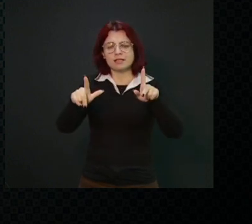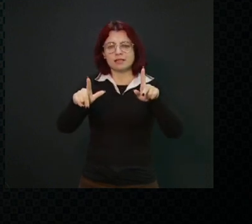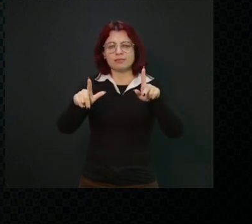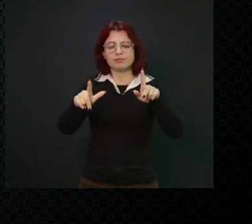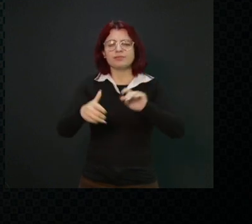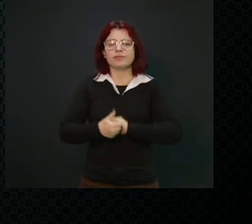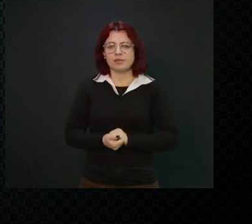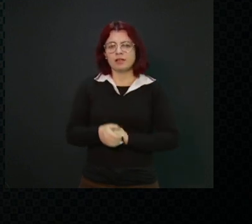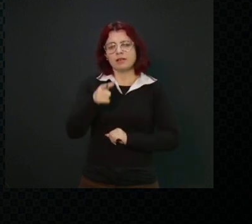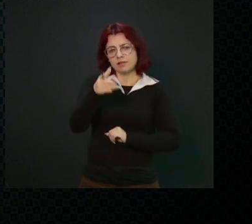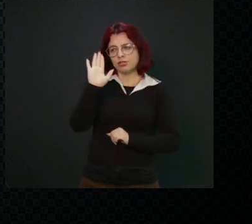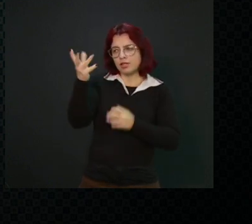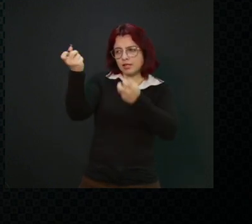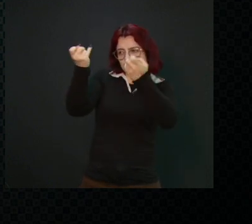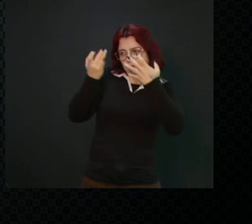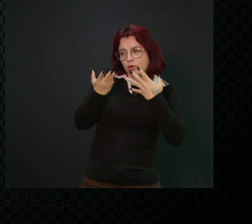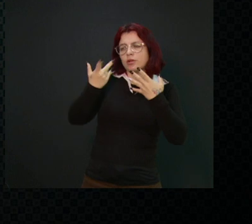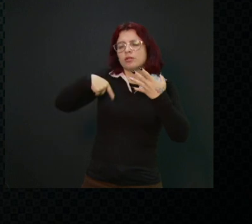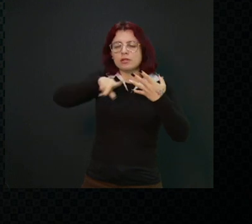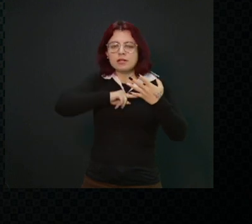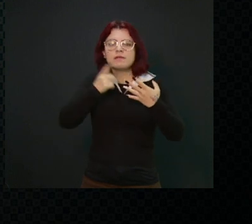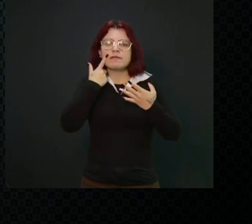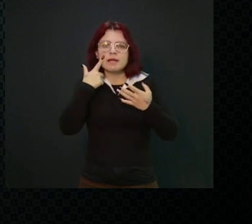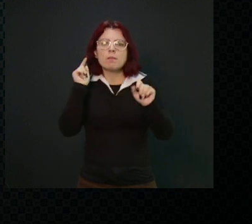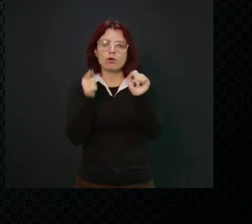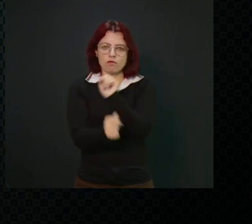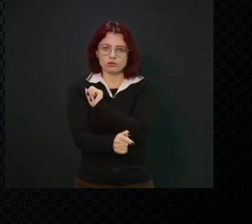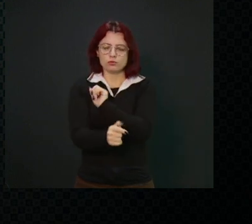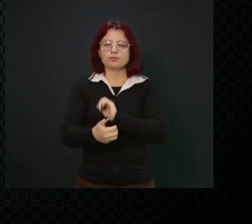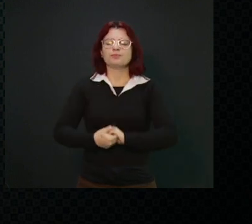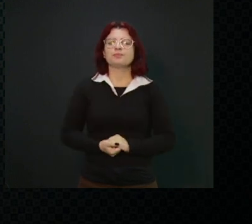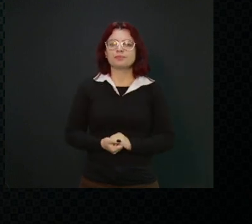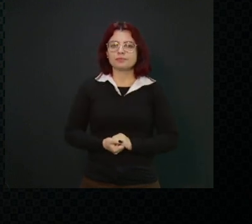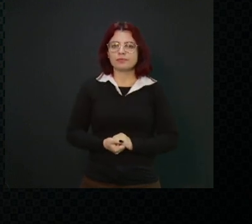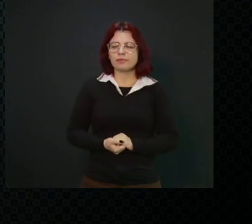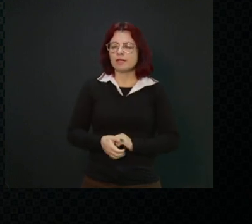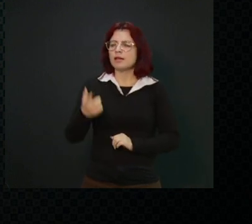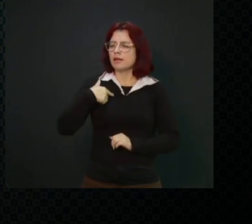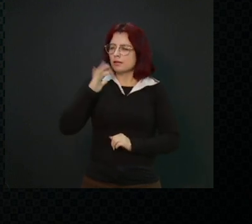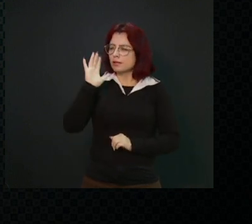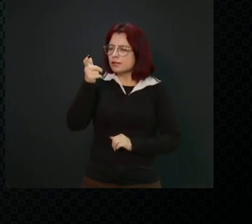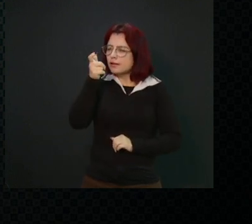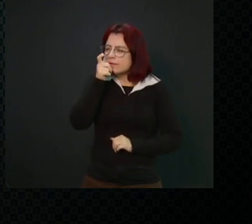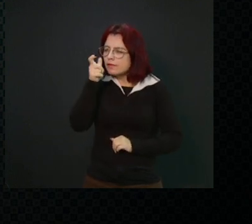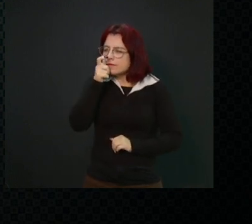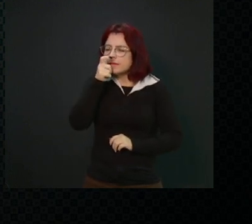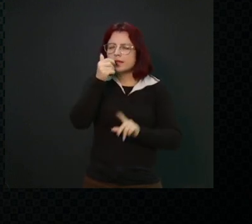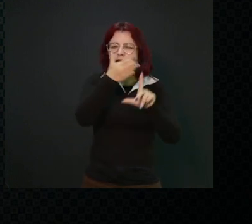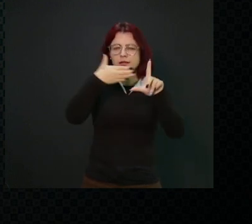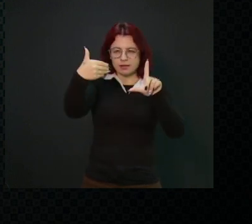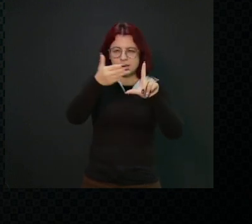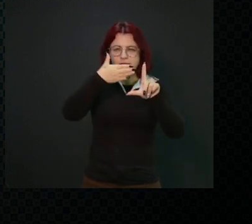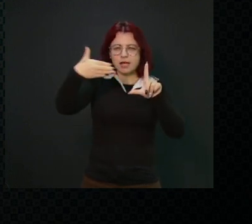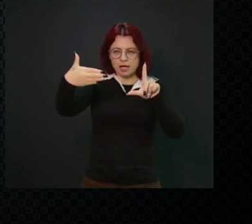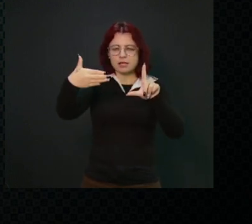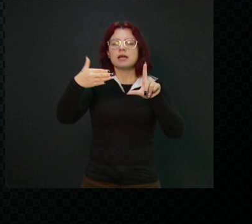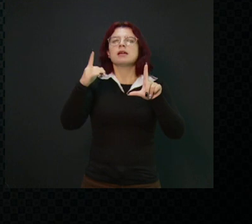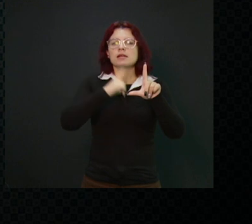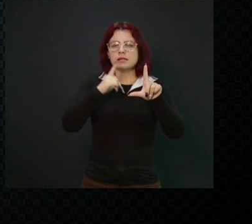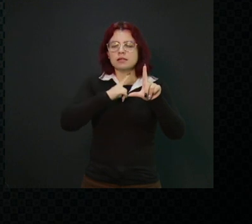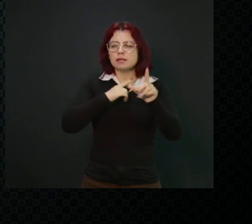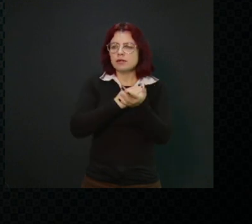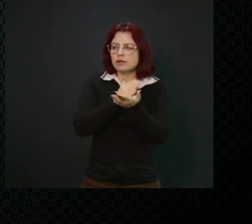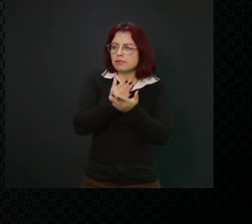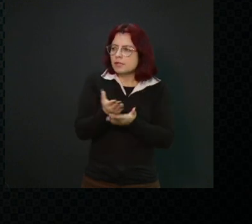você cita aí, que nós vamos ver um pouco mais para frente. Eu vi que você, em um dos slides, eu acho que é muito importante, vamos começar ali,